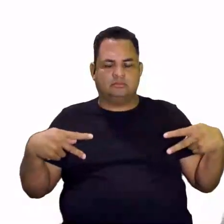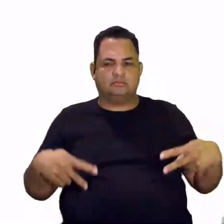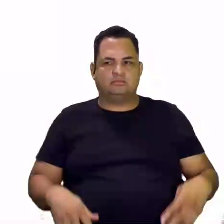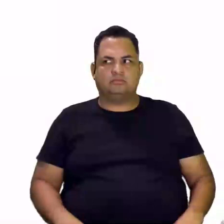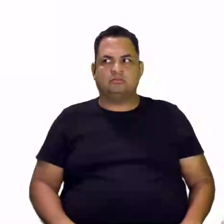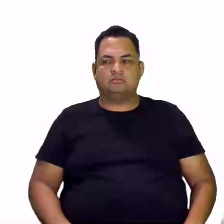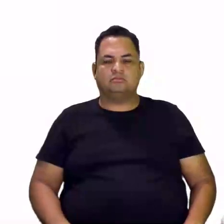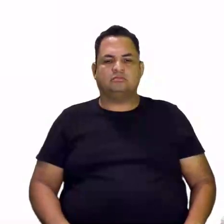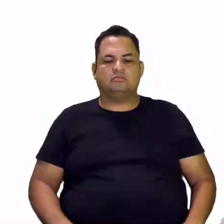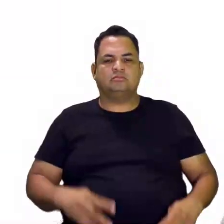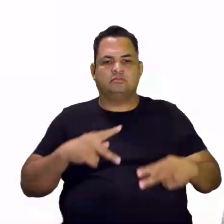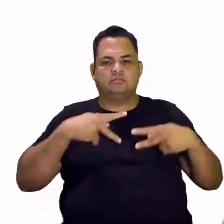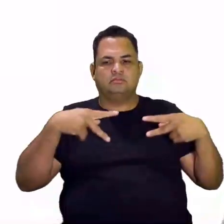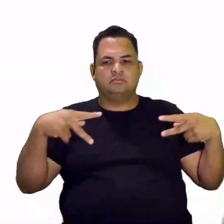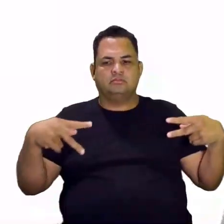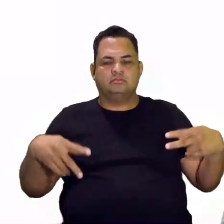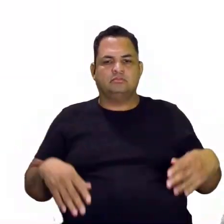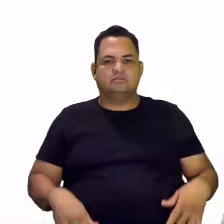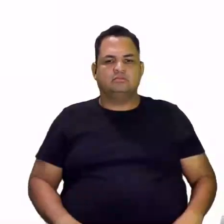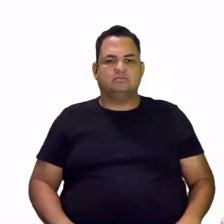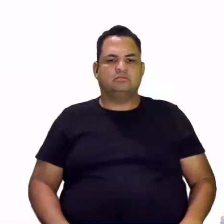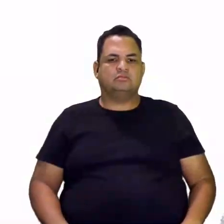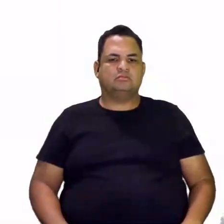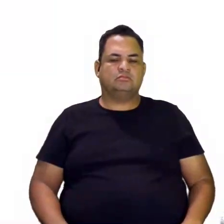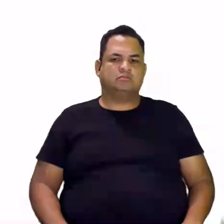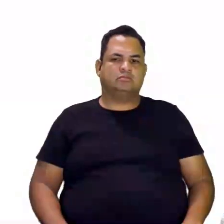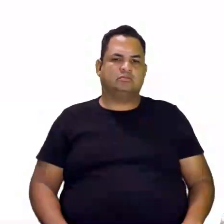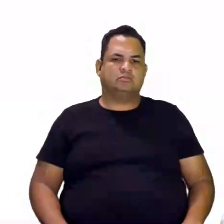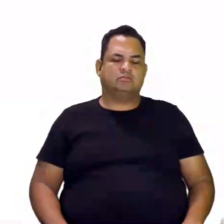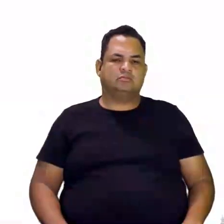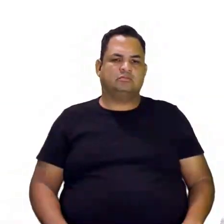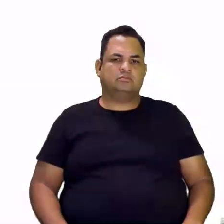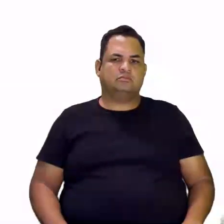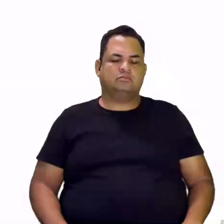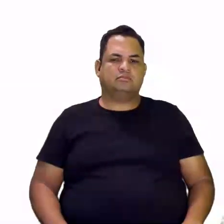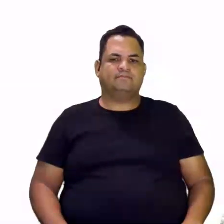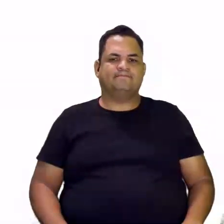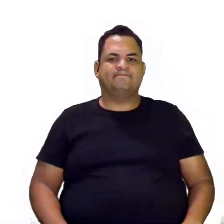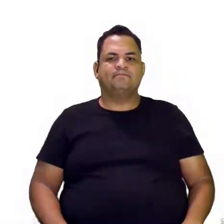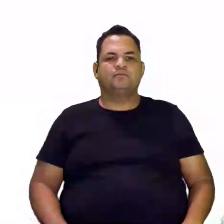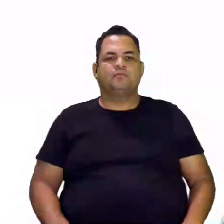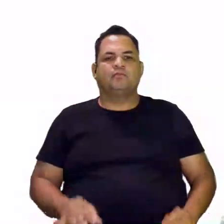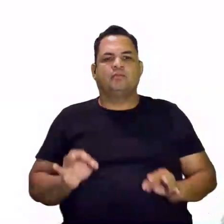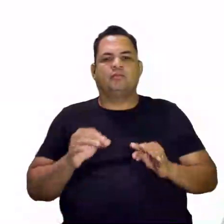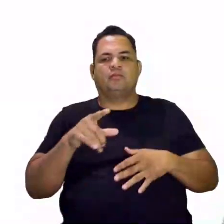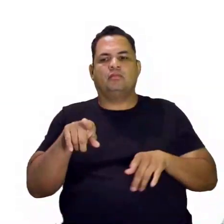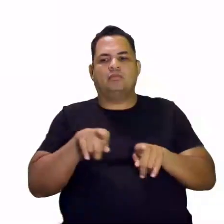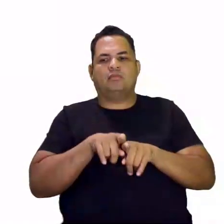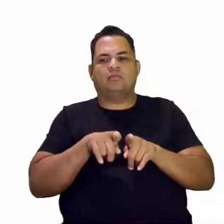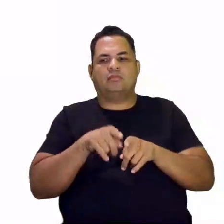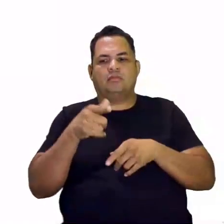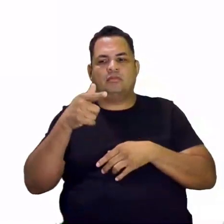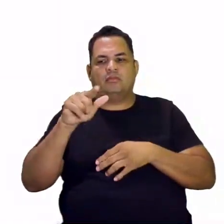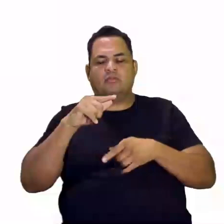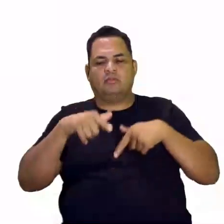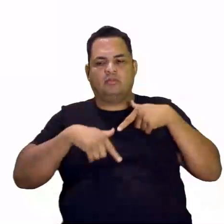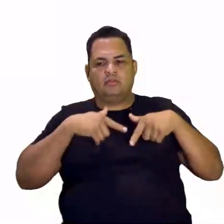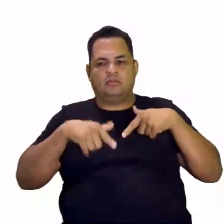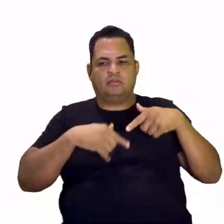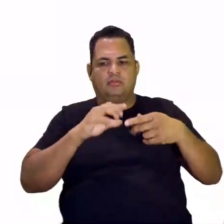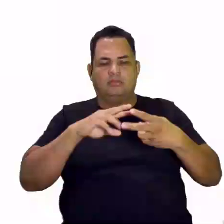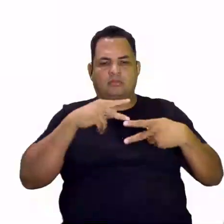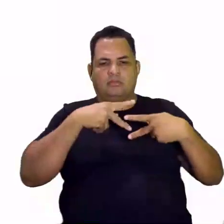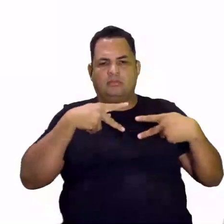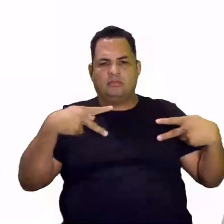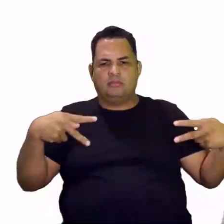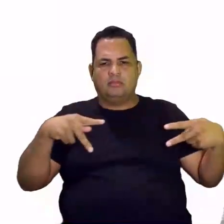proteínas. Uma das moléculas mais gigantes que nós temos no nosso organismo, tá? Então, elas também conseguem produzir